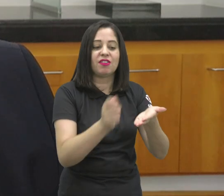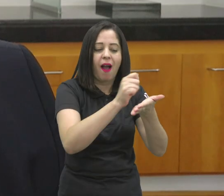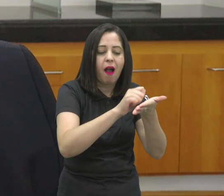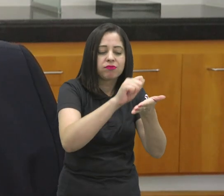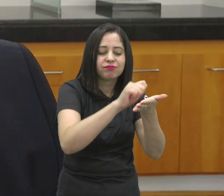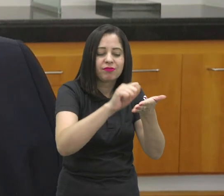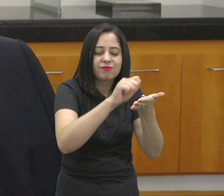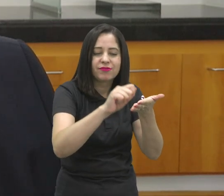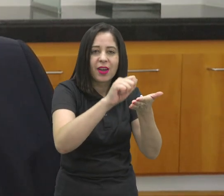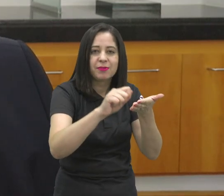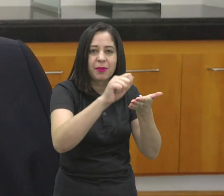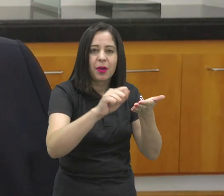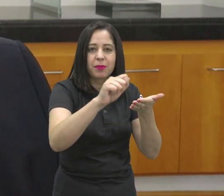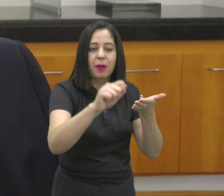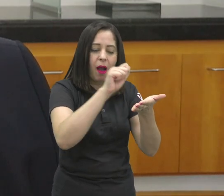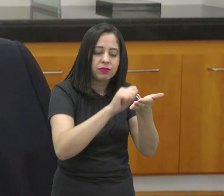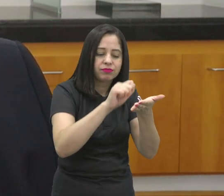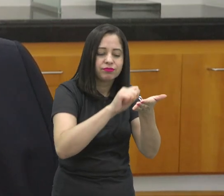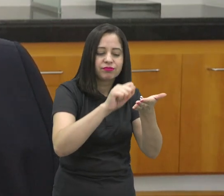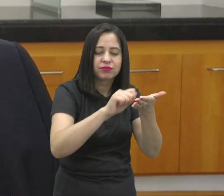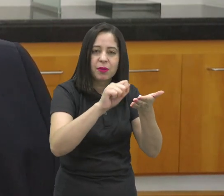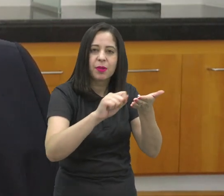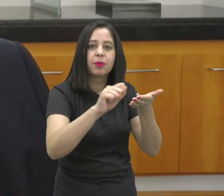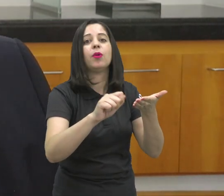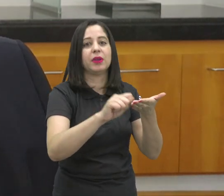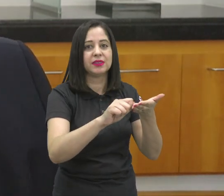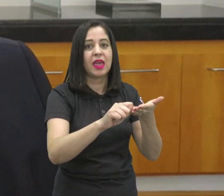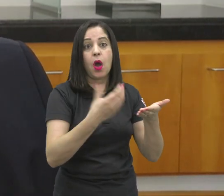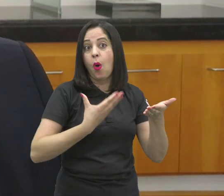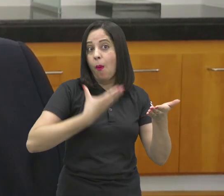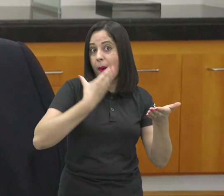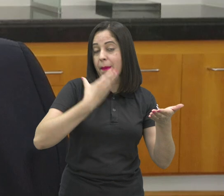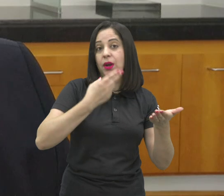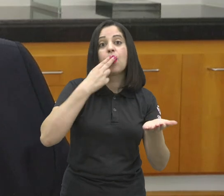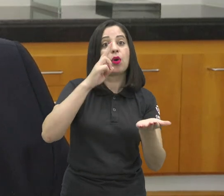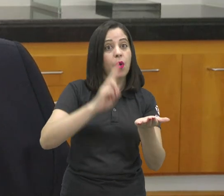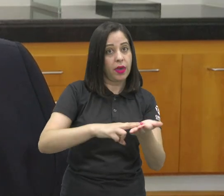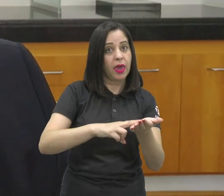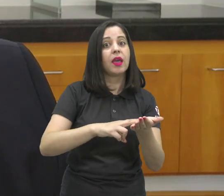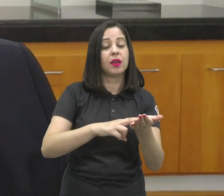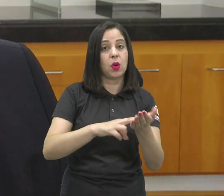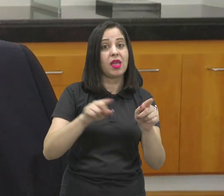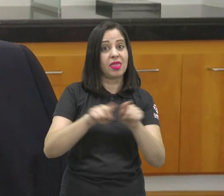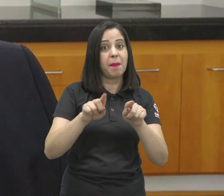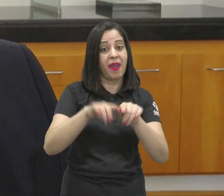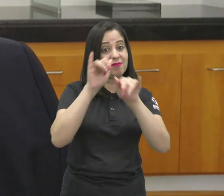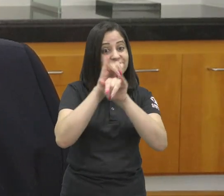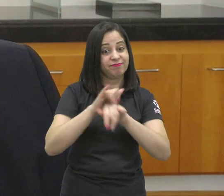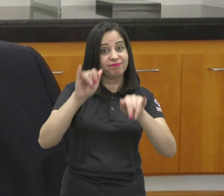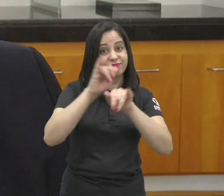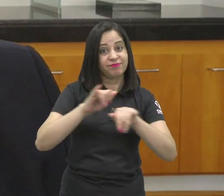manuscritas nas escolas, ao incentivar essa escrita por meio das cartinhas, o Papai Noel dos Correios ainda propaga entre as